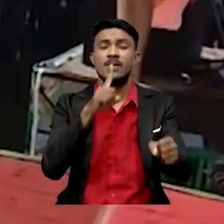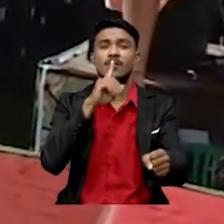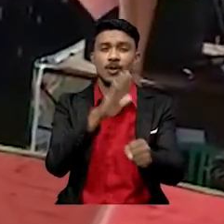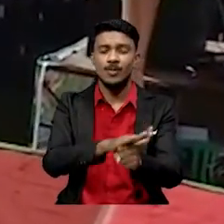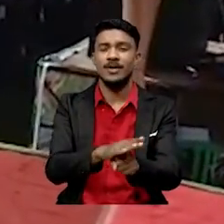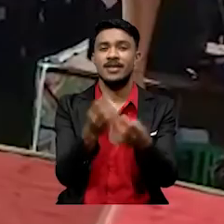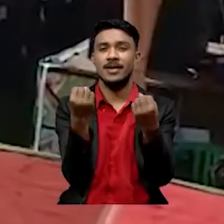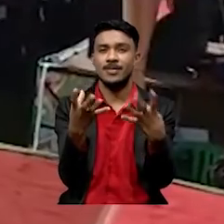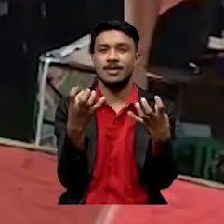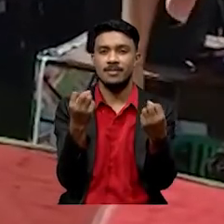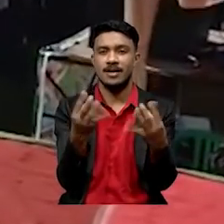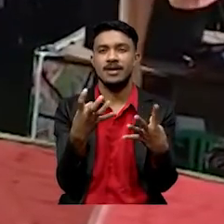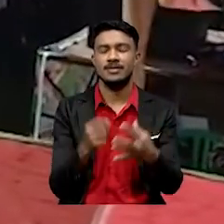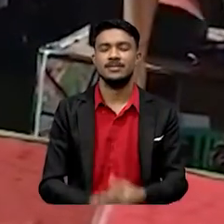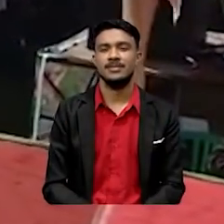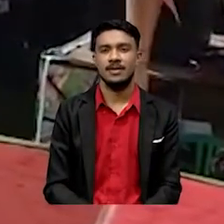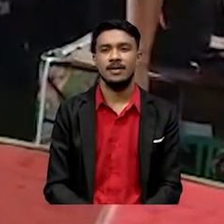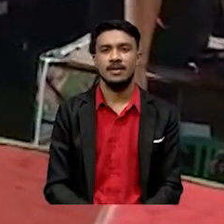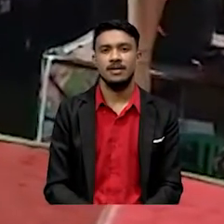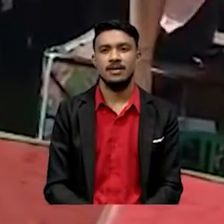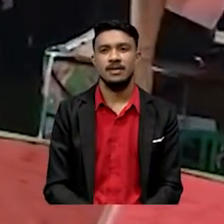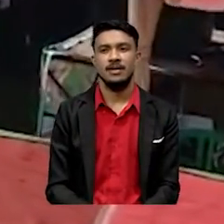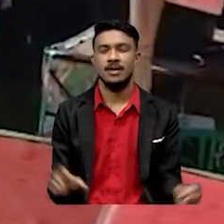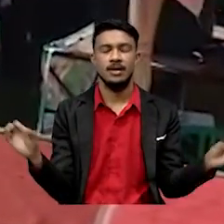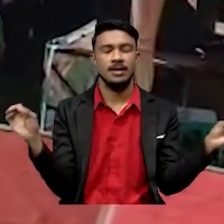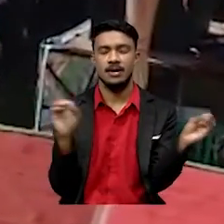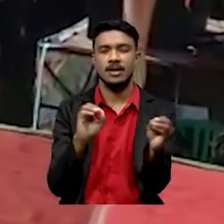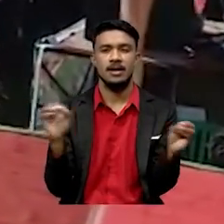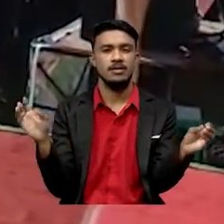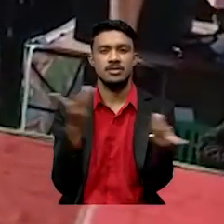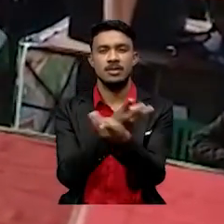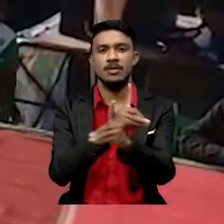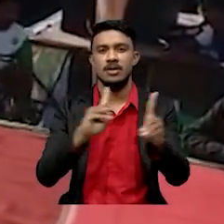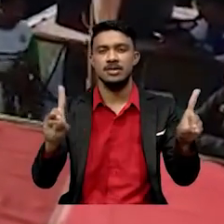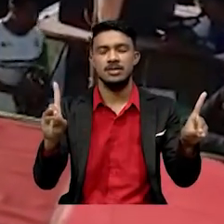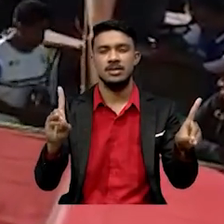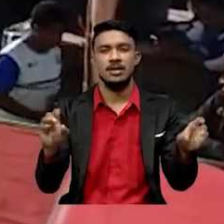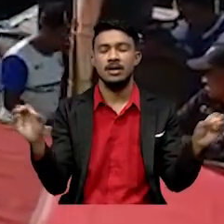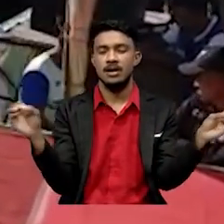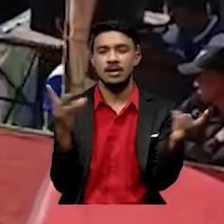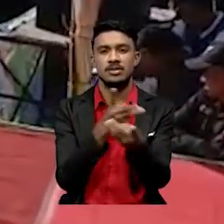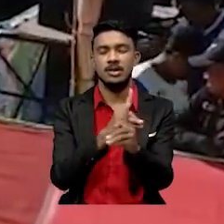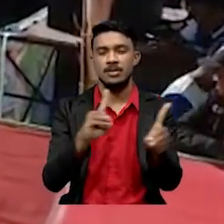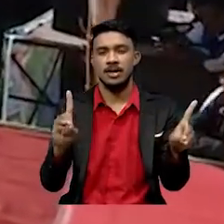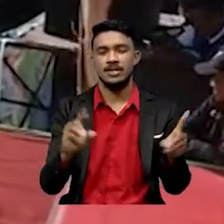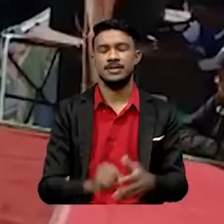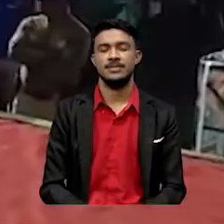barbara. E nem nós democracia. Nem nós democracia.